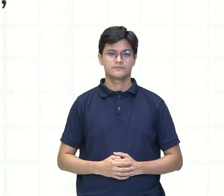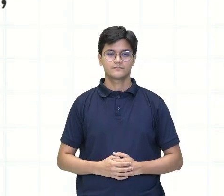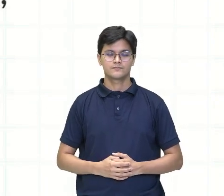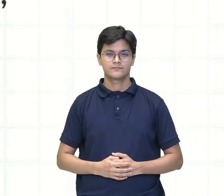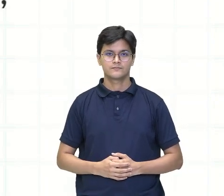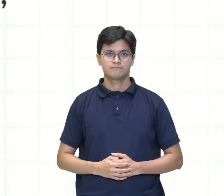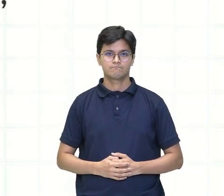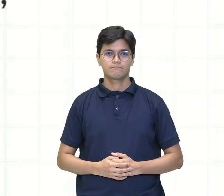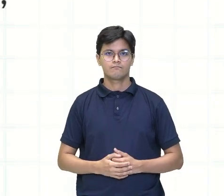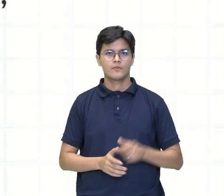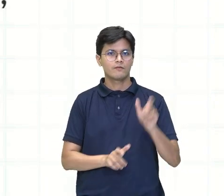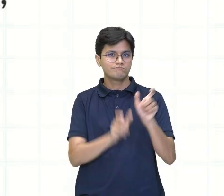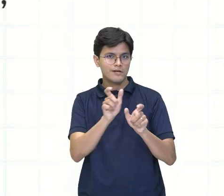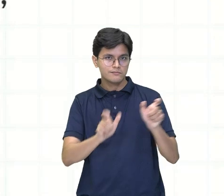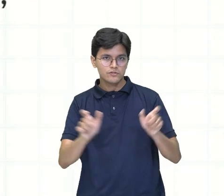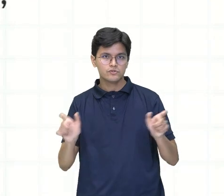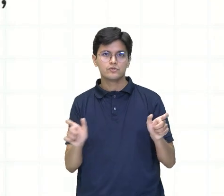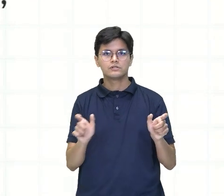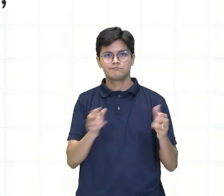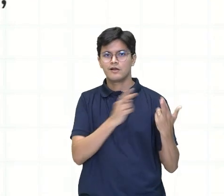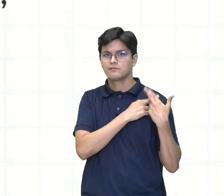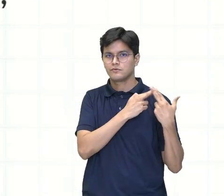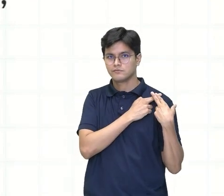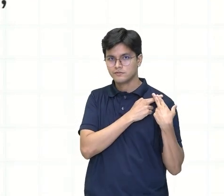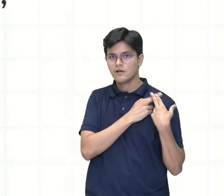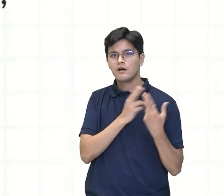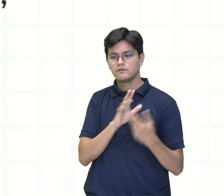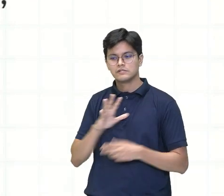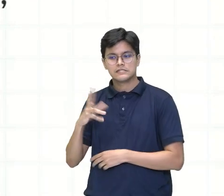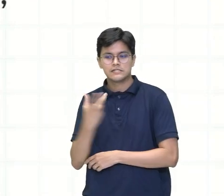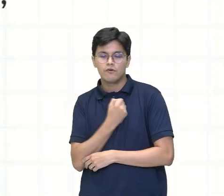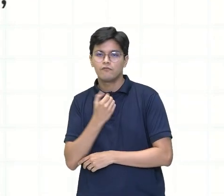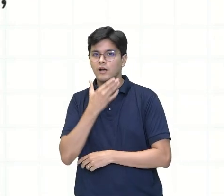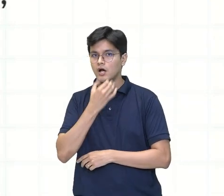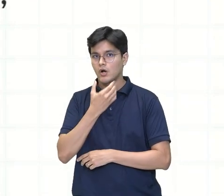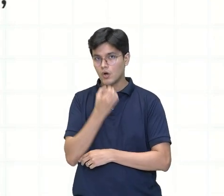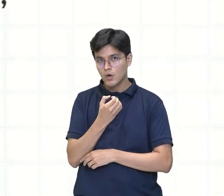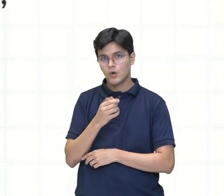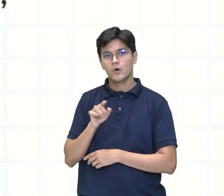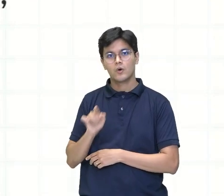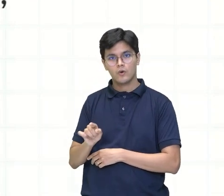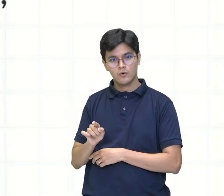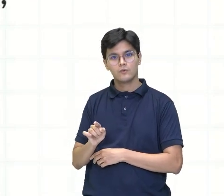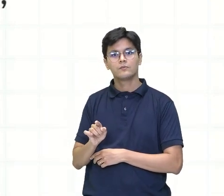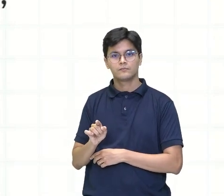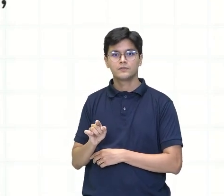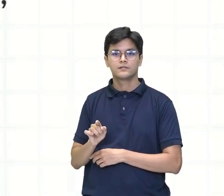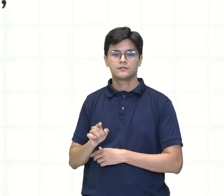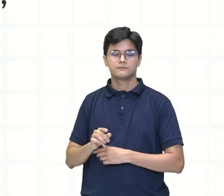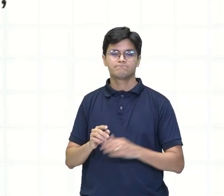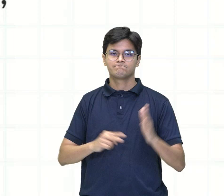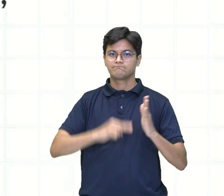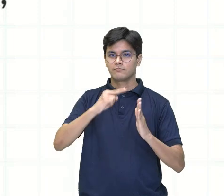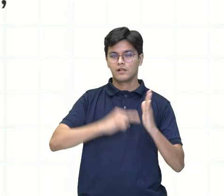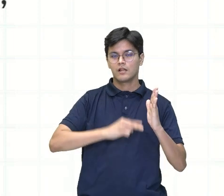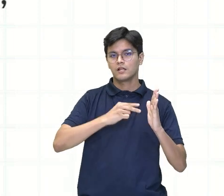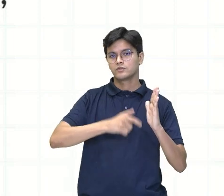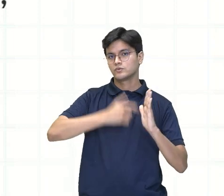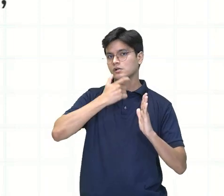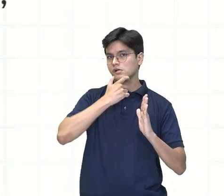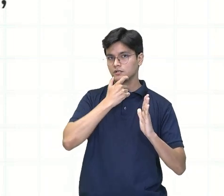pessoas responsáveis pelos socorros ali naquela área, with the Crescenta Valley Station of Los Angeles Sheriff's